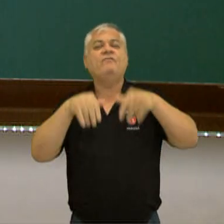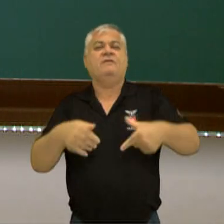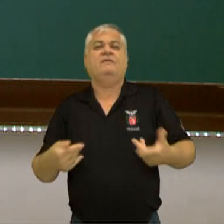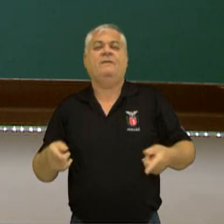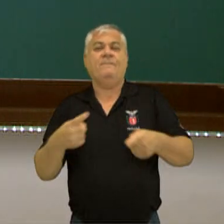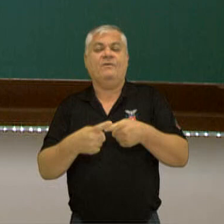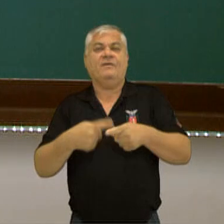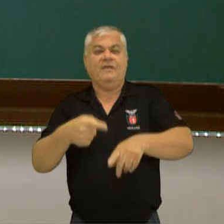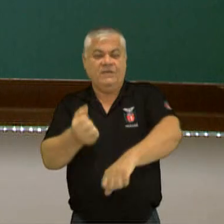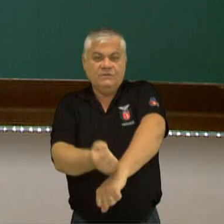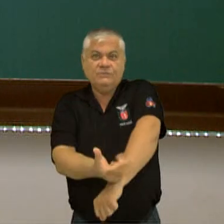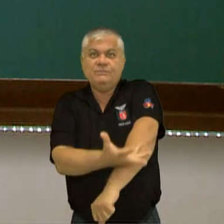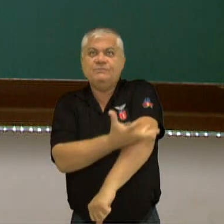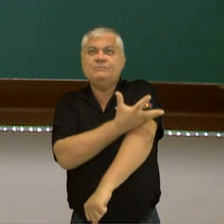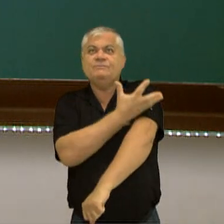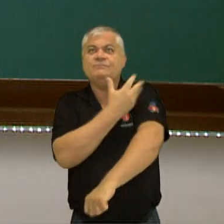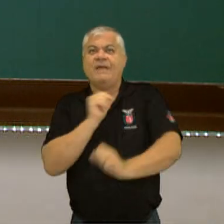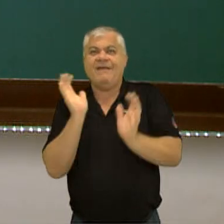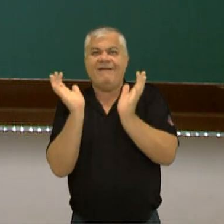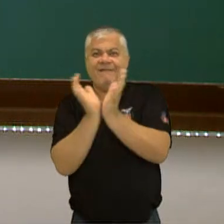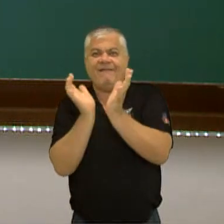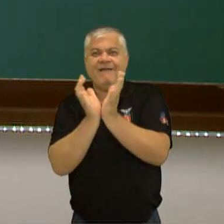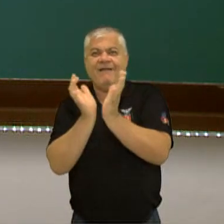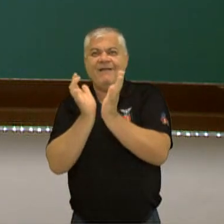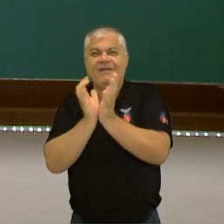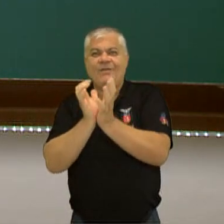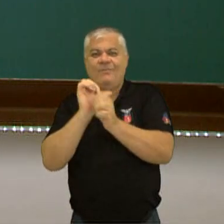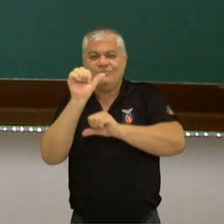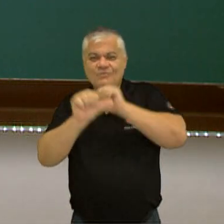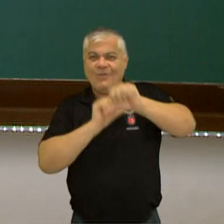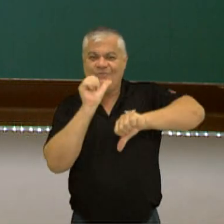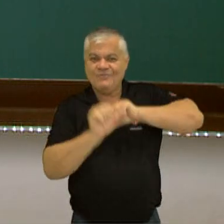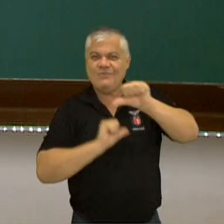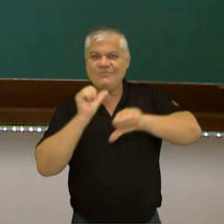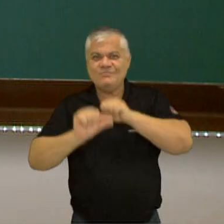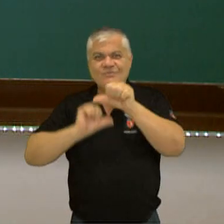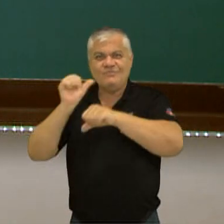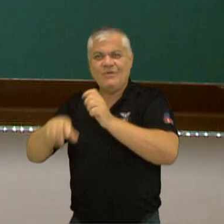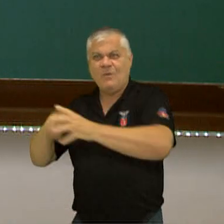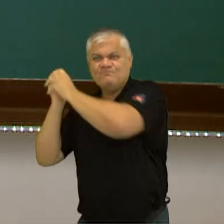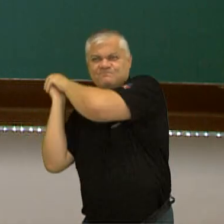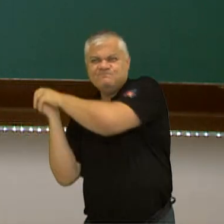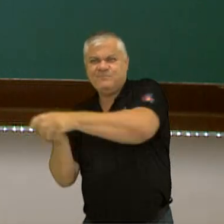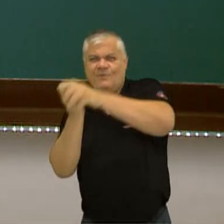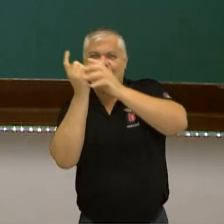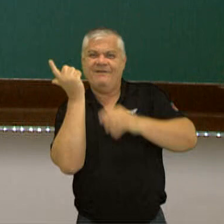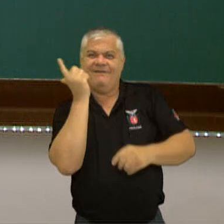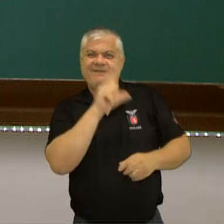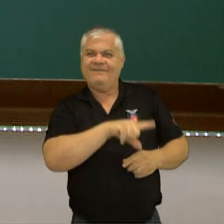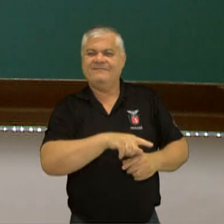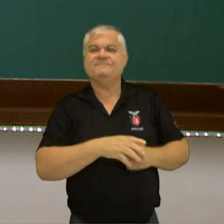muito emocionante, que às vezes a equipe consegue contornar o placar ali, às vezes em uma rebatida final, tá?